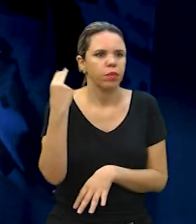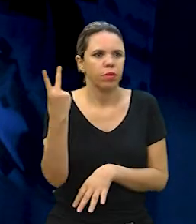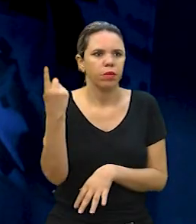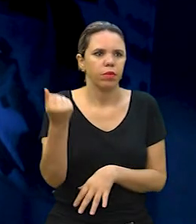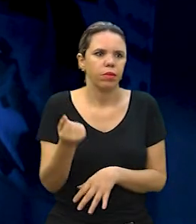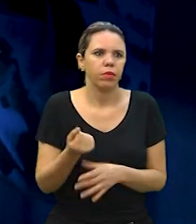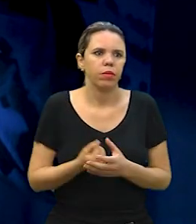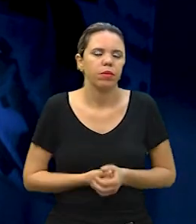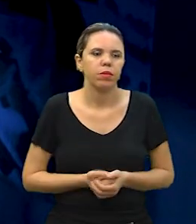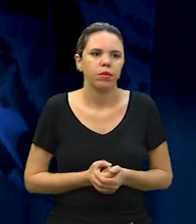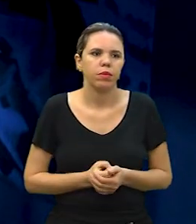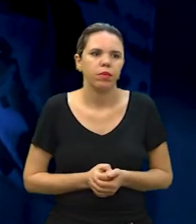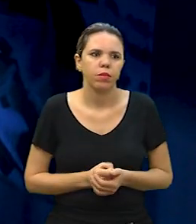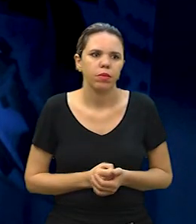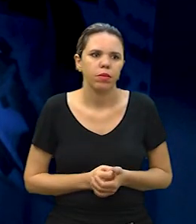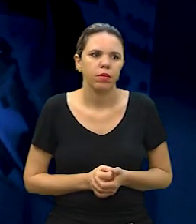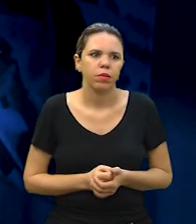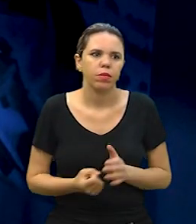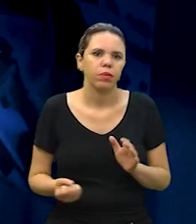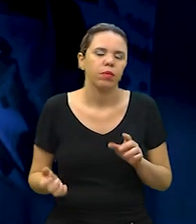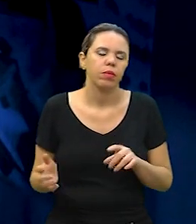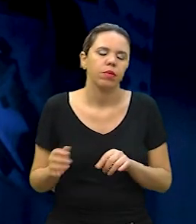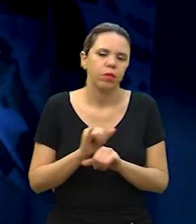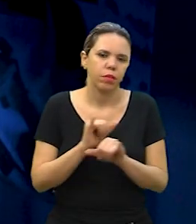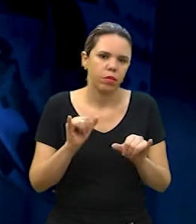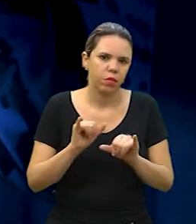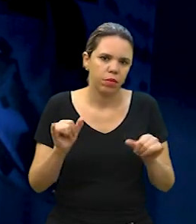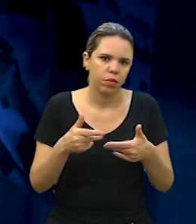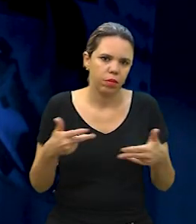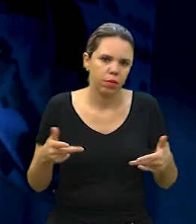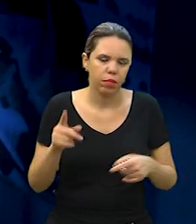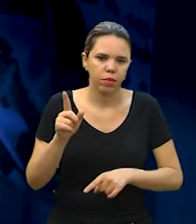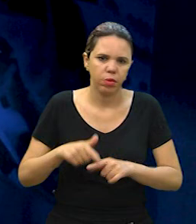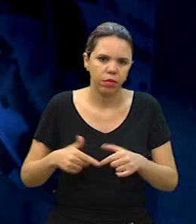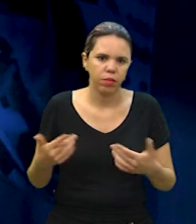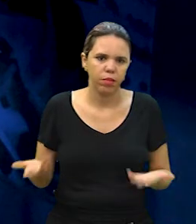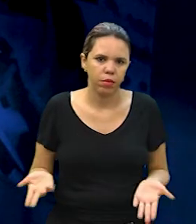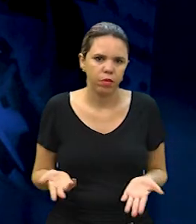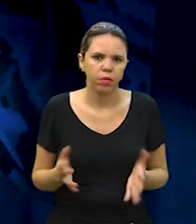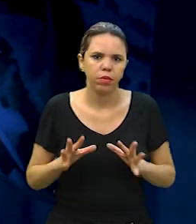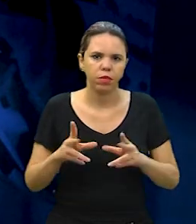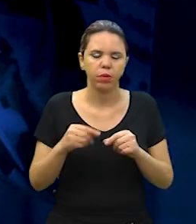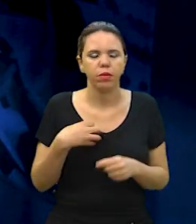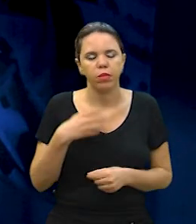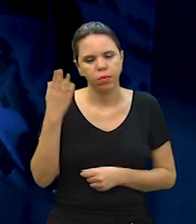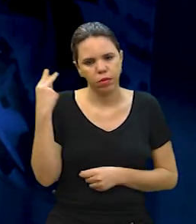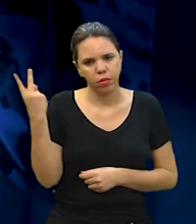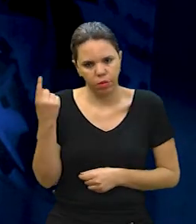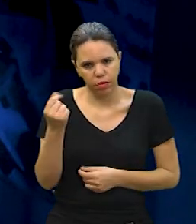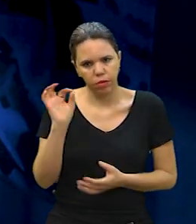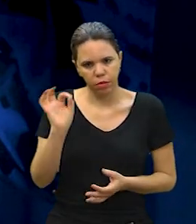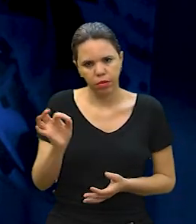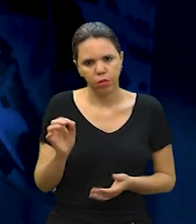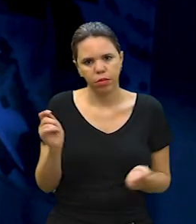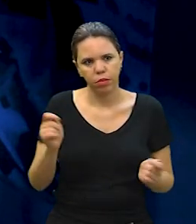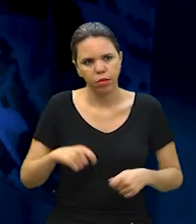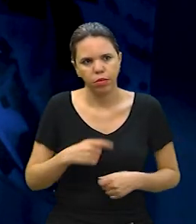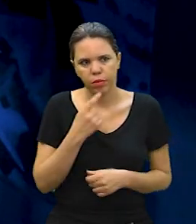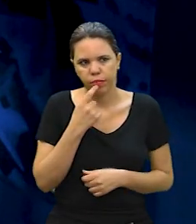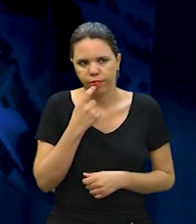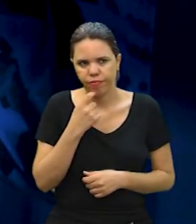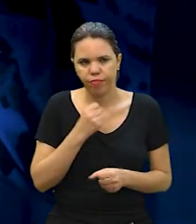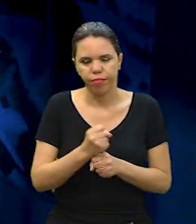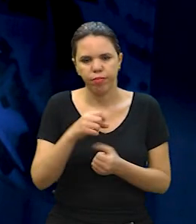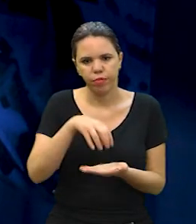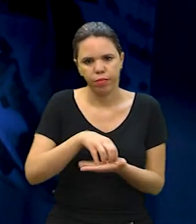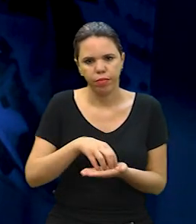gente sabe os valores, né? Taxa de franquia, marketing, equipamentos, tudo isso a gente sabe o valor exato que vai dar.